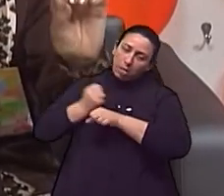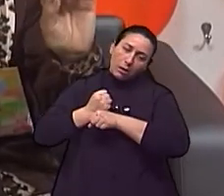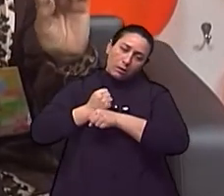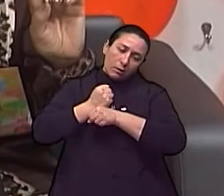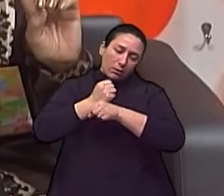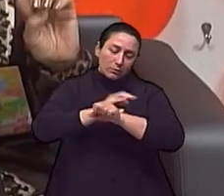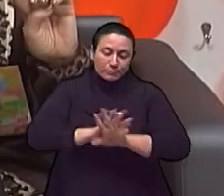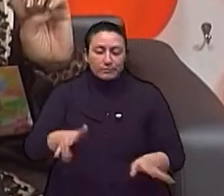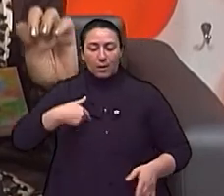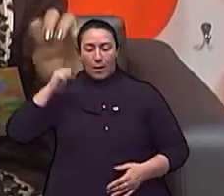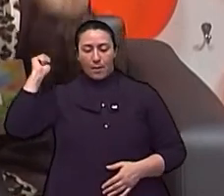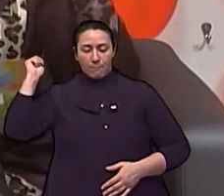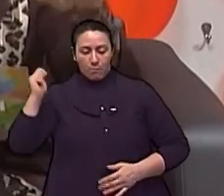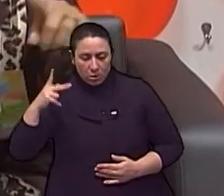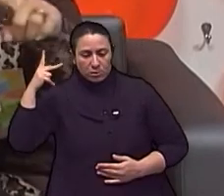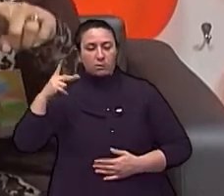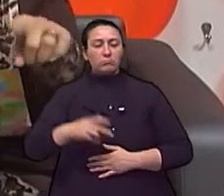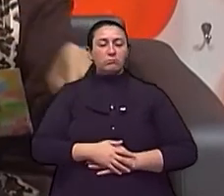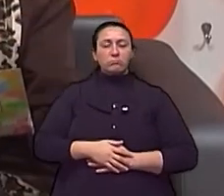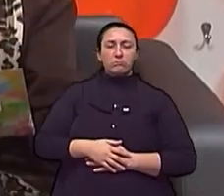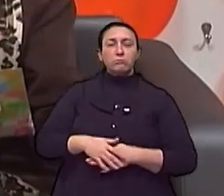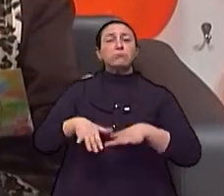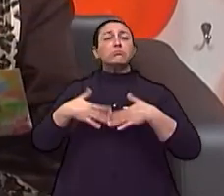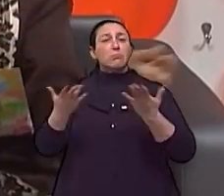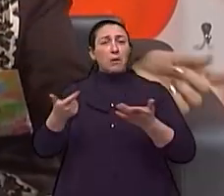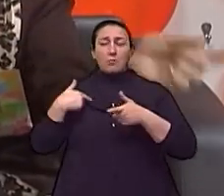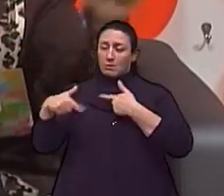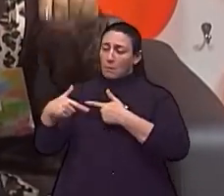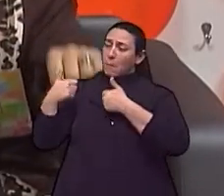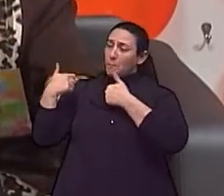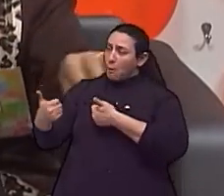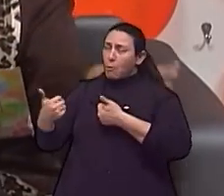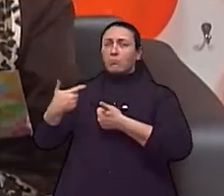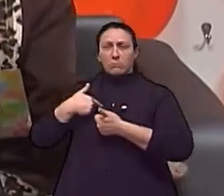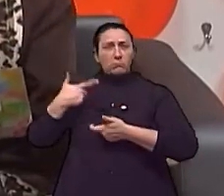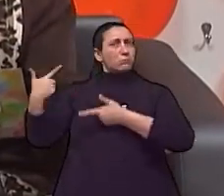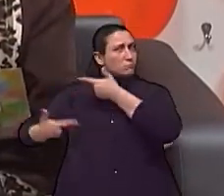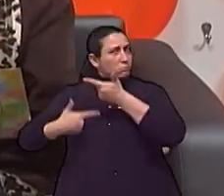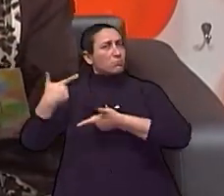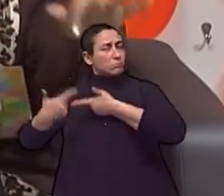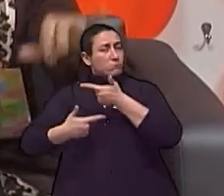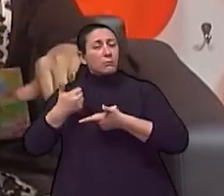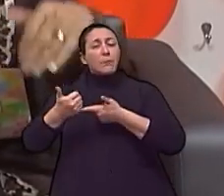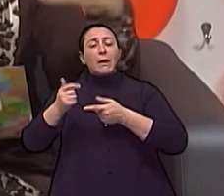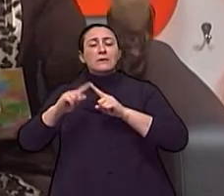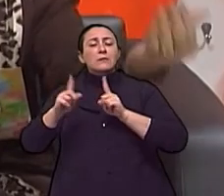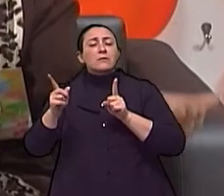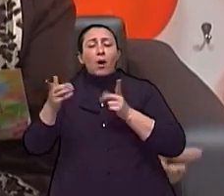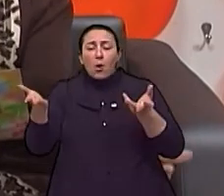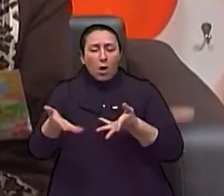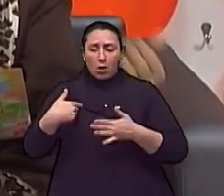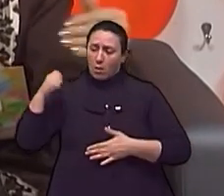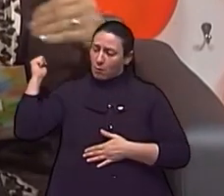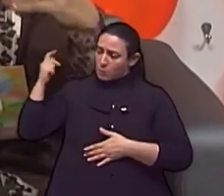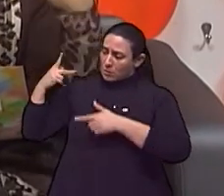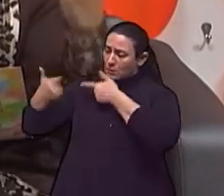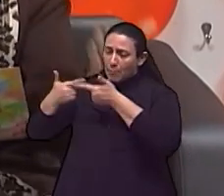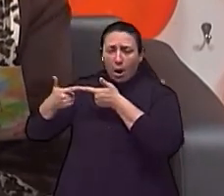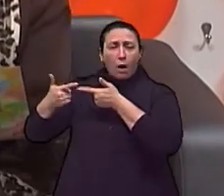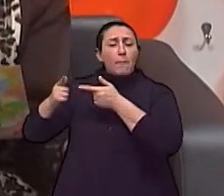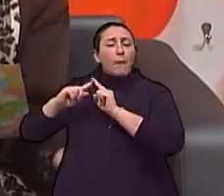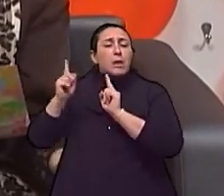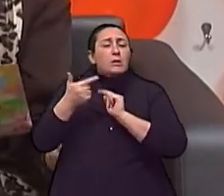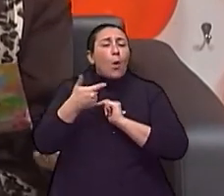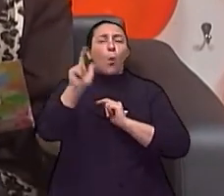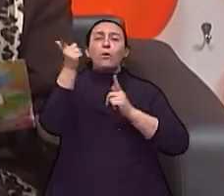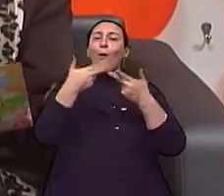trabalho né é de um emprego melhor dizendo mas trabalhar deve continuar trabalhando se aposentou do emprego